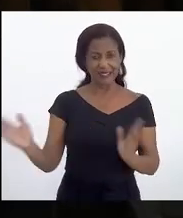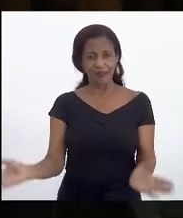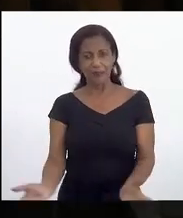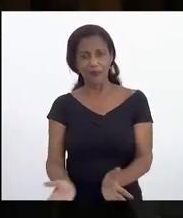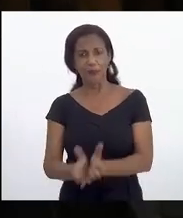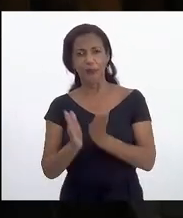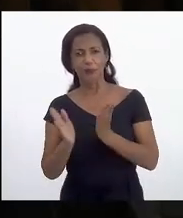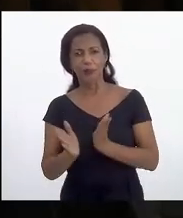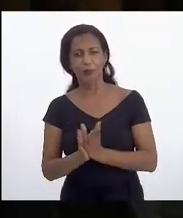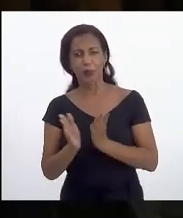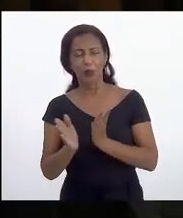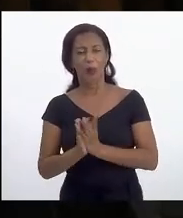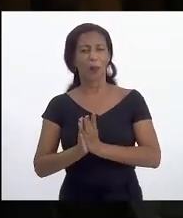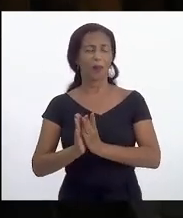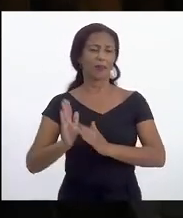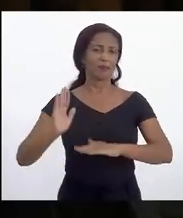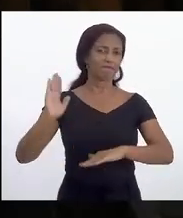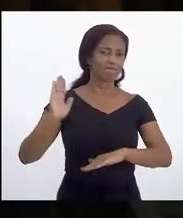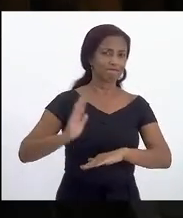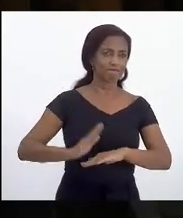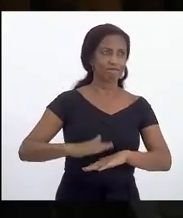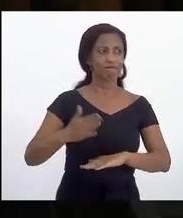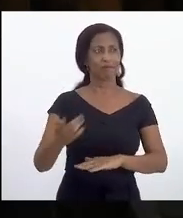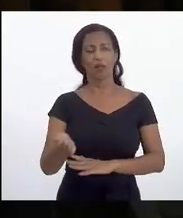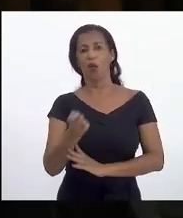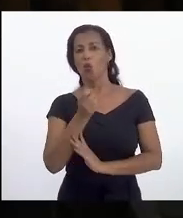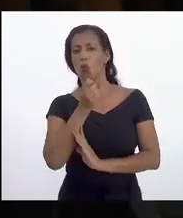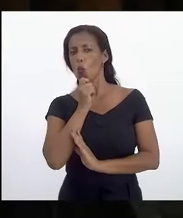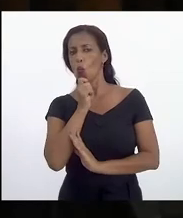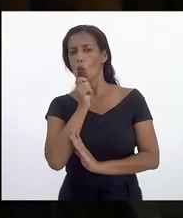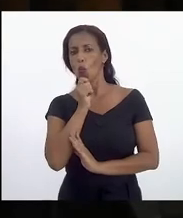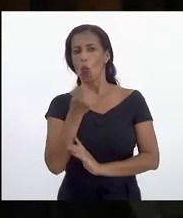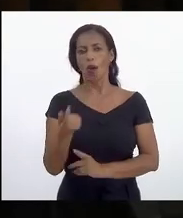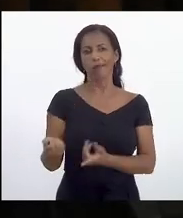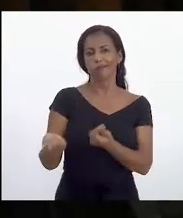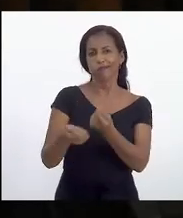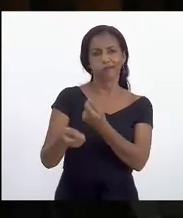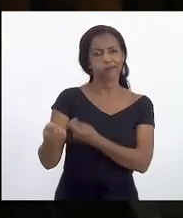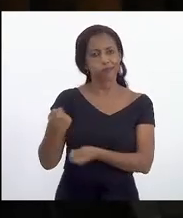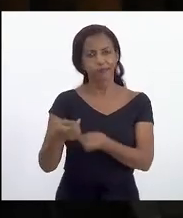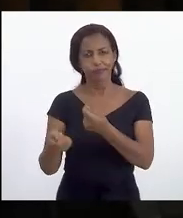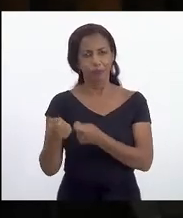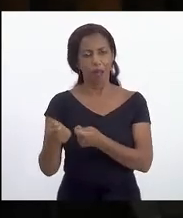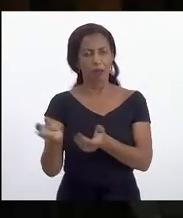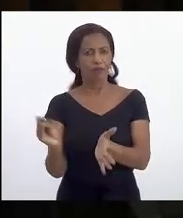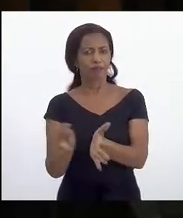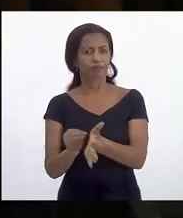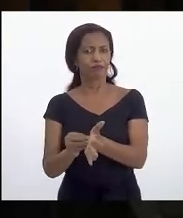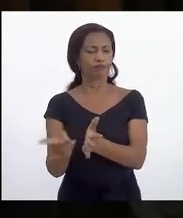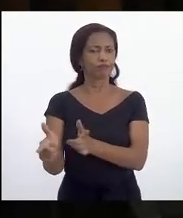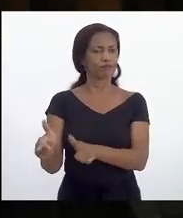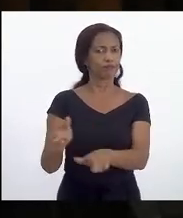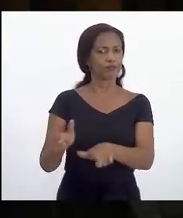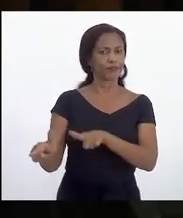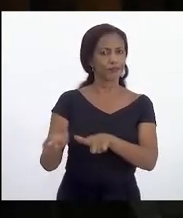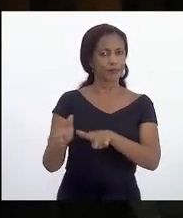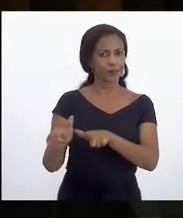só a população sem renda sua população desempregada